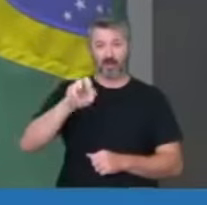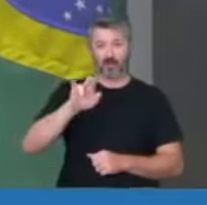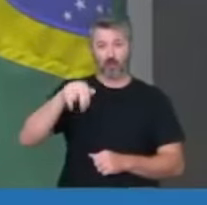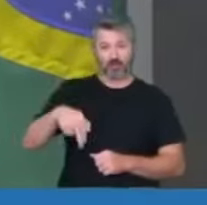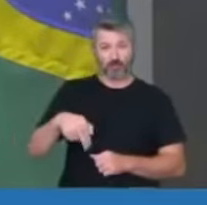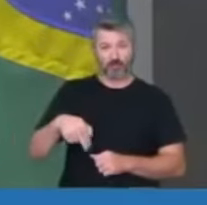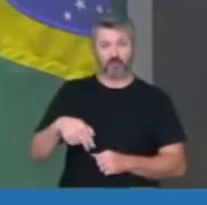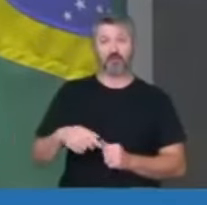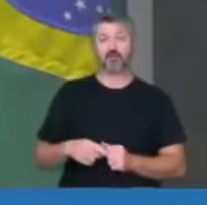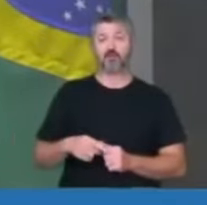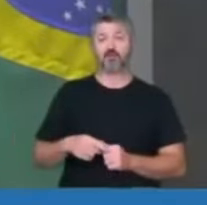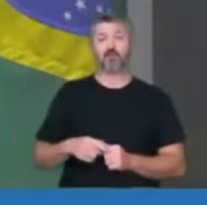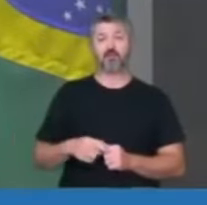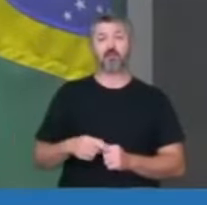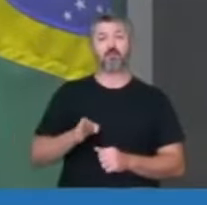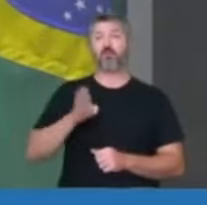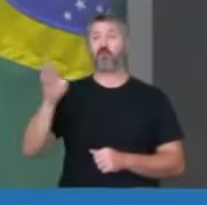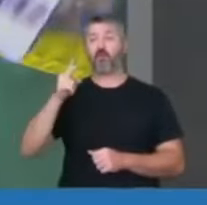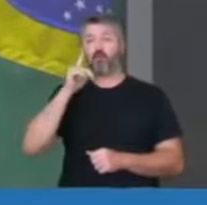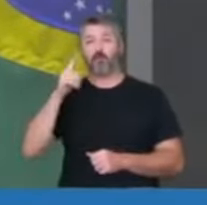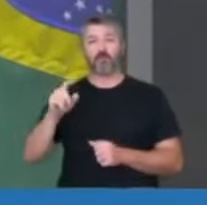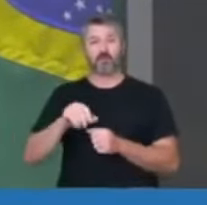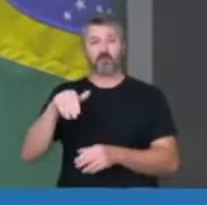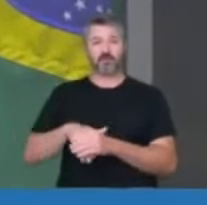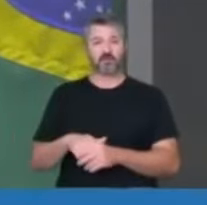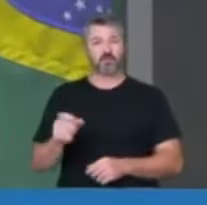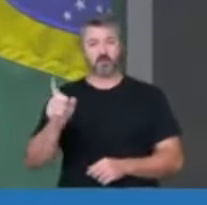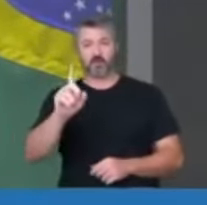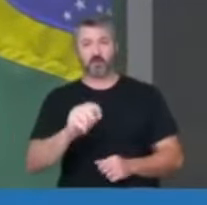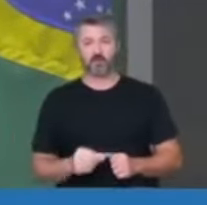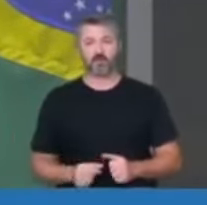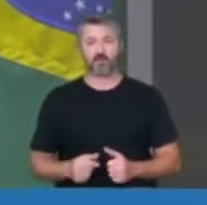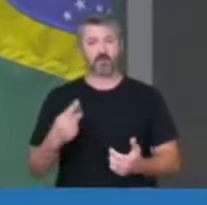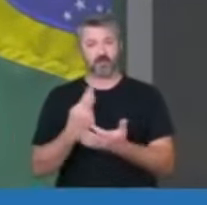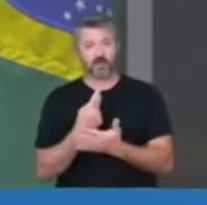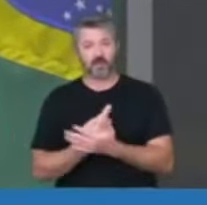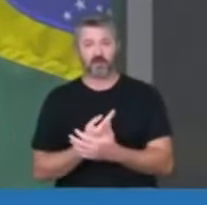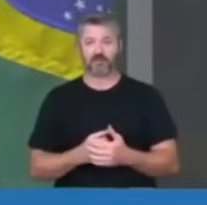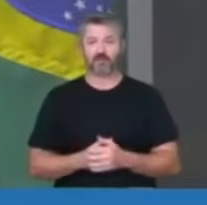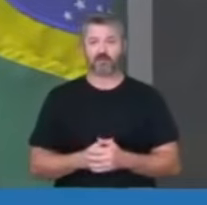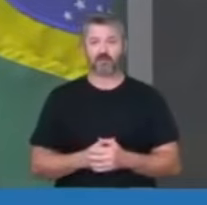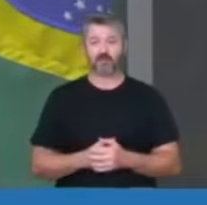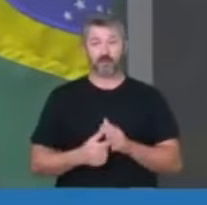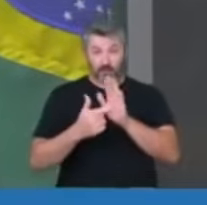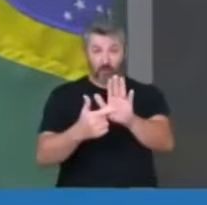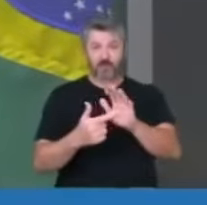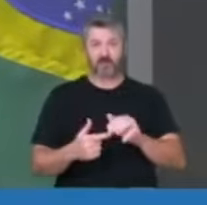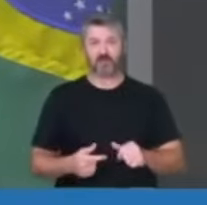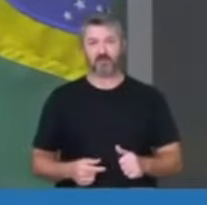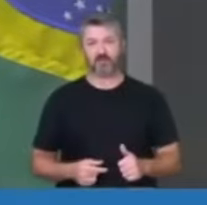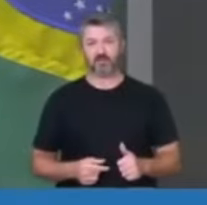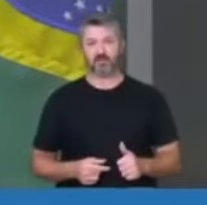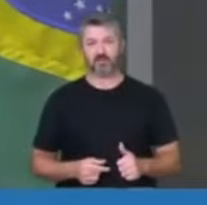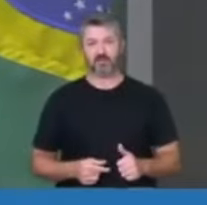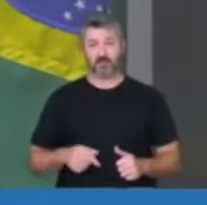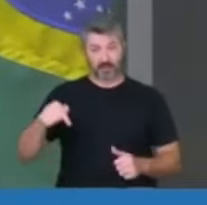informal, está falando em fazer nova eleição. Não! Está errado! A gente tem que apontar. Quando